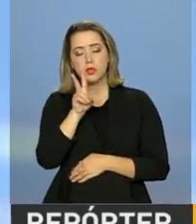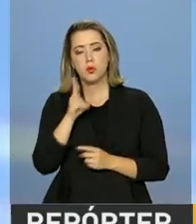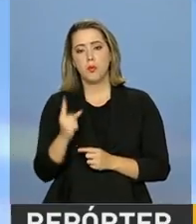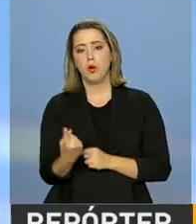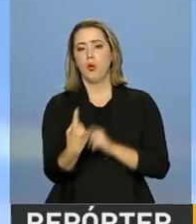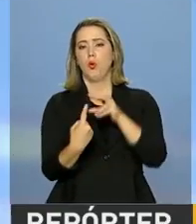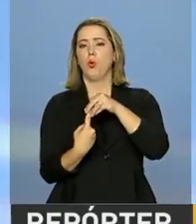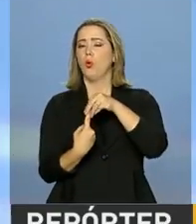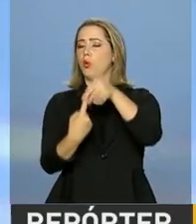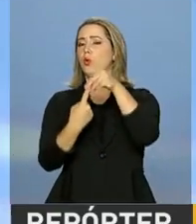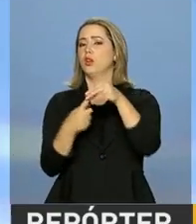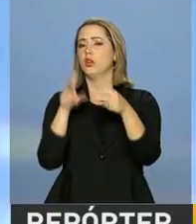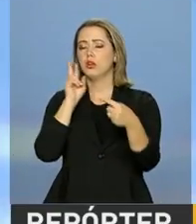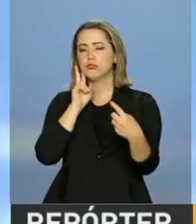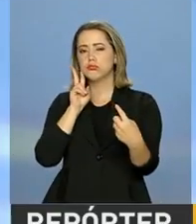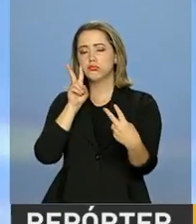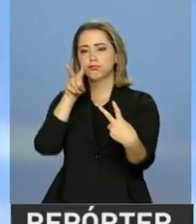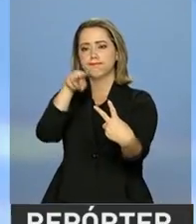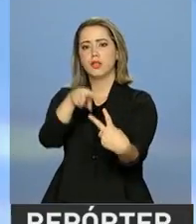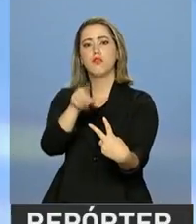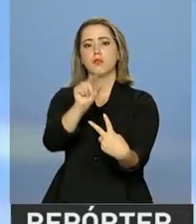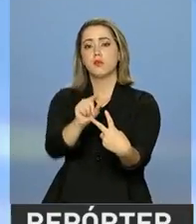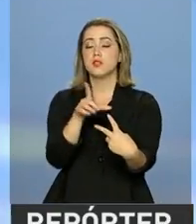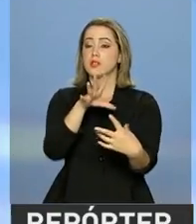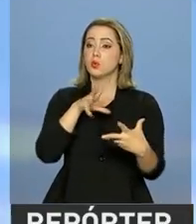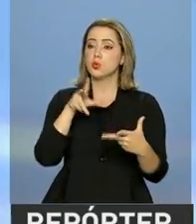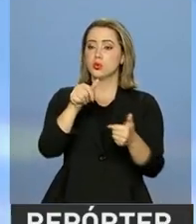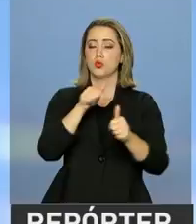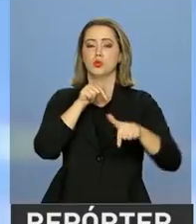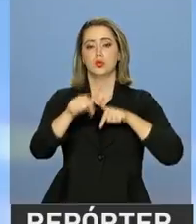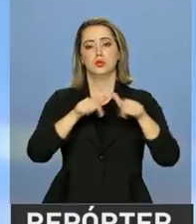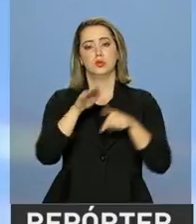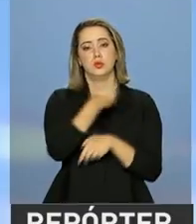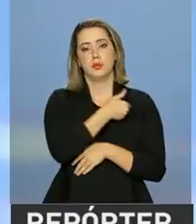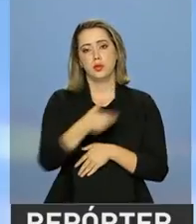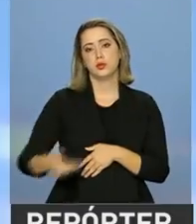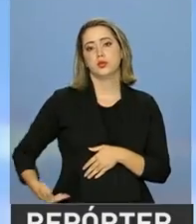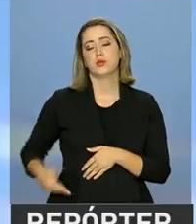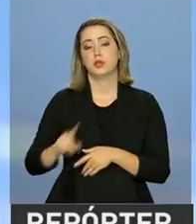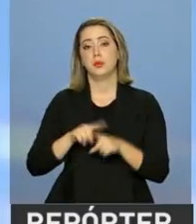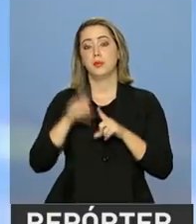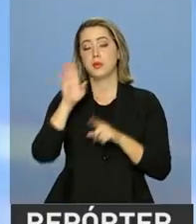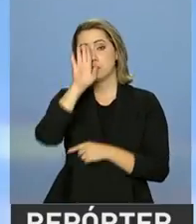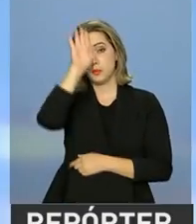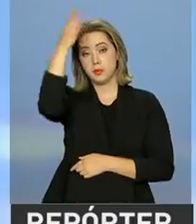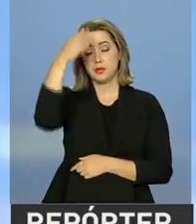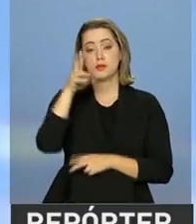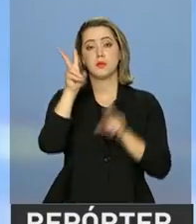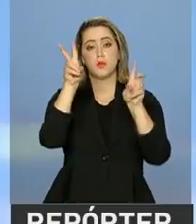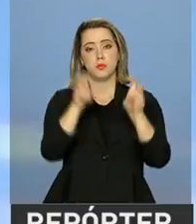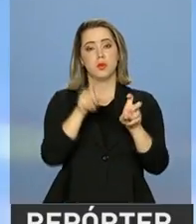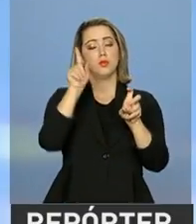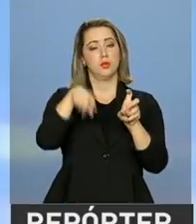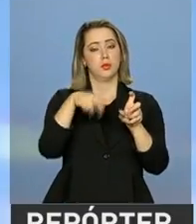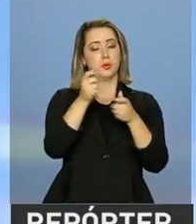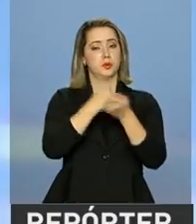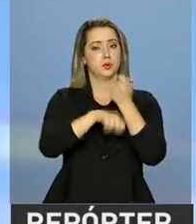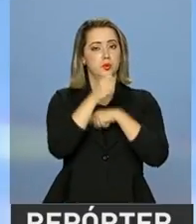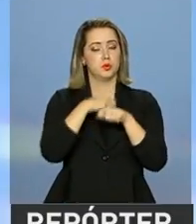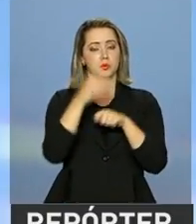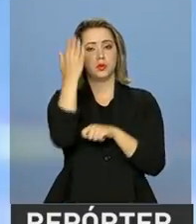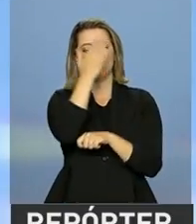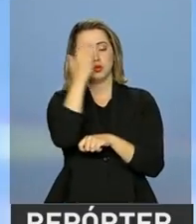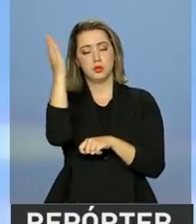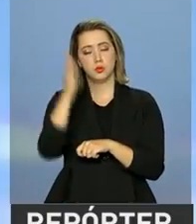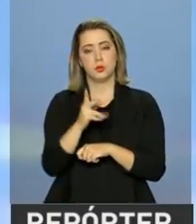das ações do governo em todos os setores mas o principal assunto foi mesmo a economia brasileira e